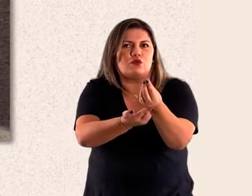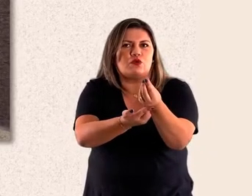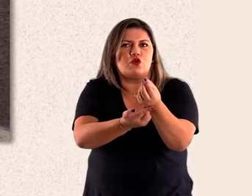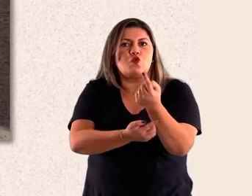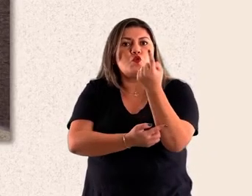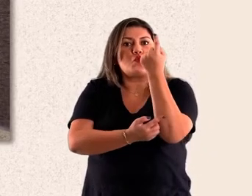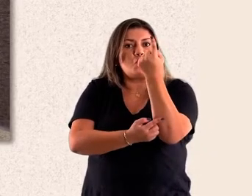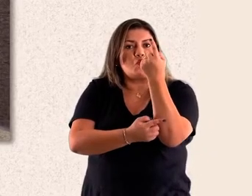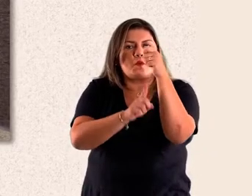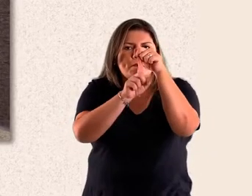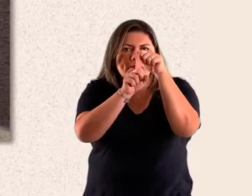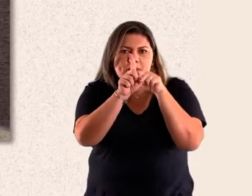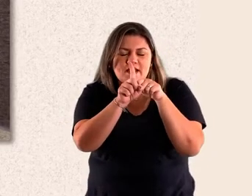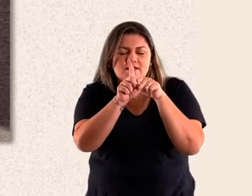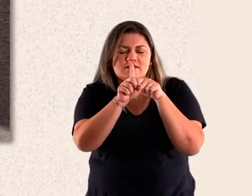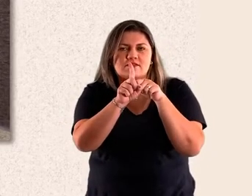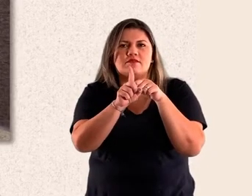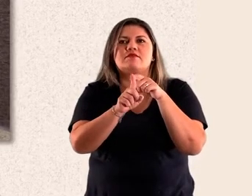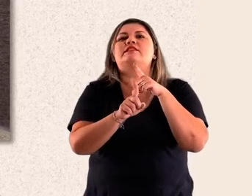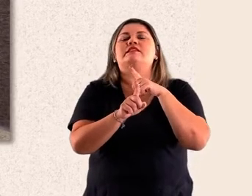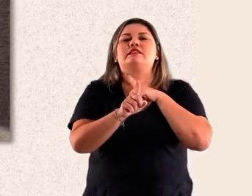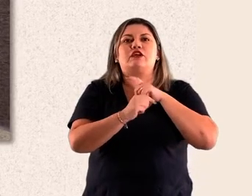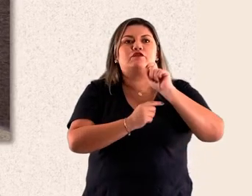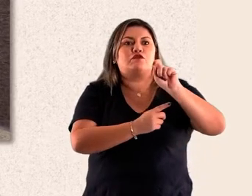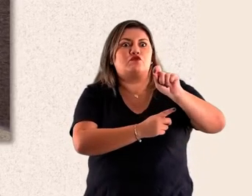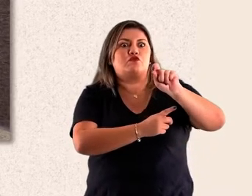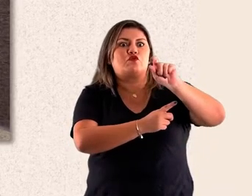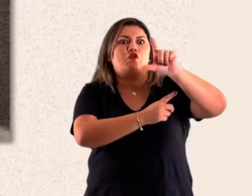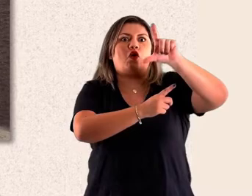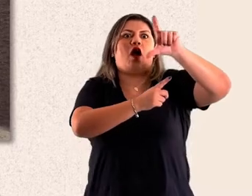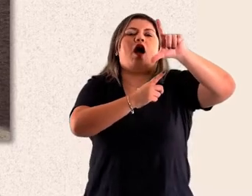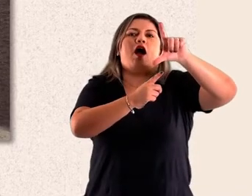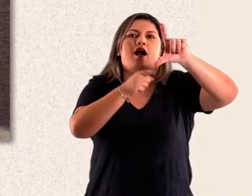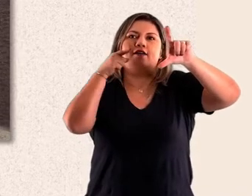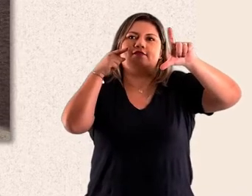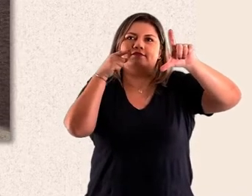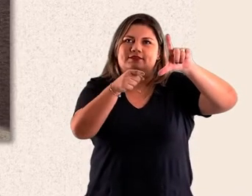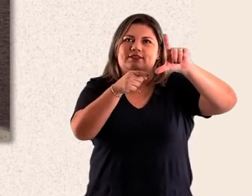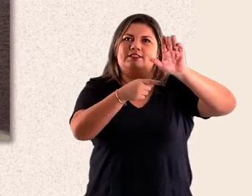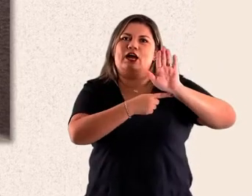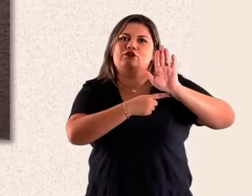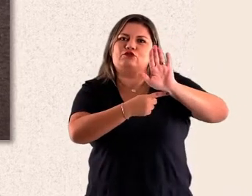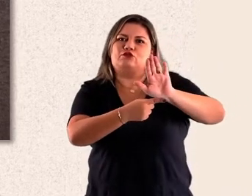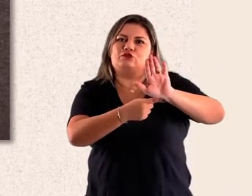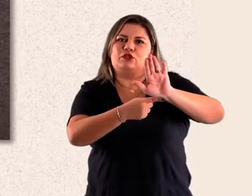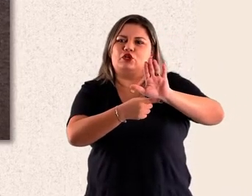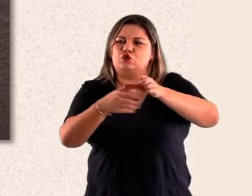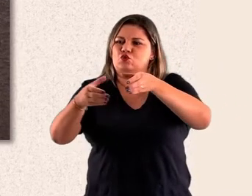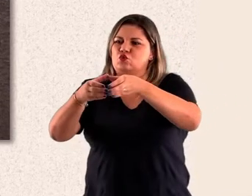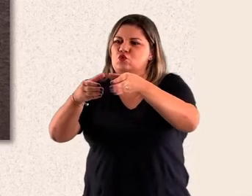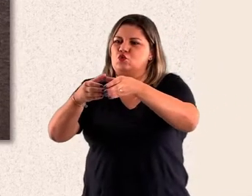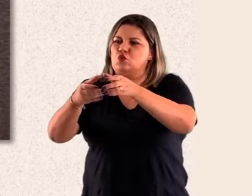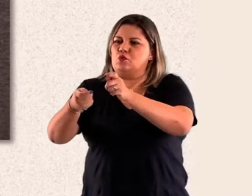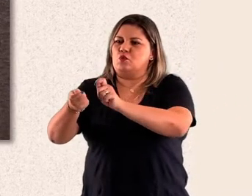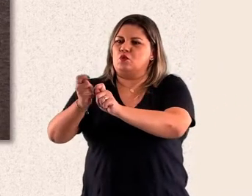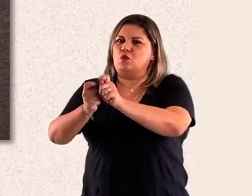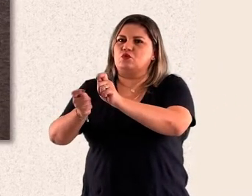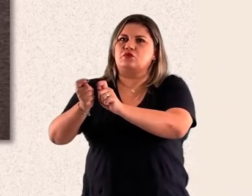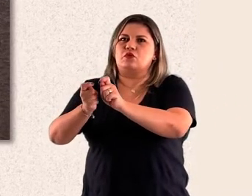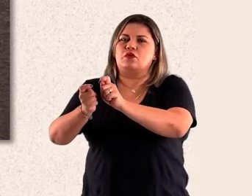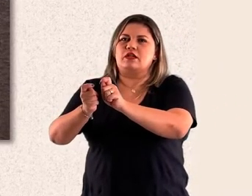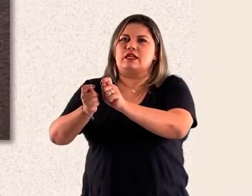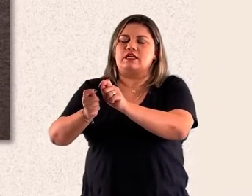um mês eles tiveram assim o aumento extraordinário com relação ao grupo controle então conhecer